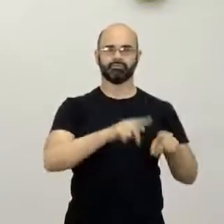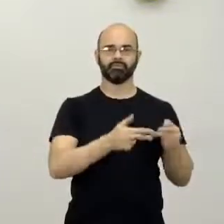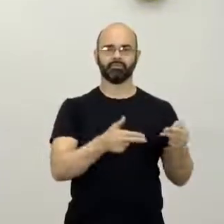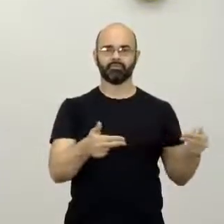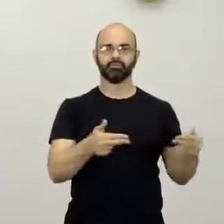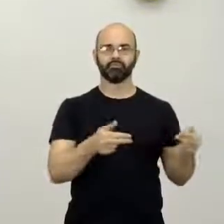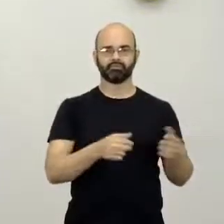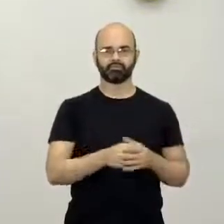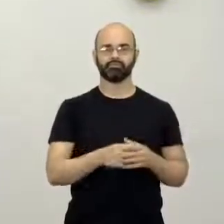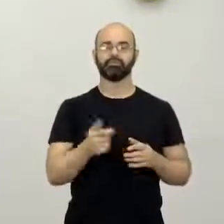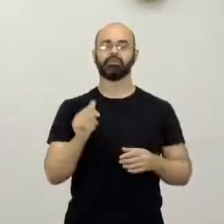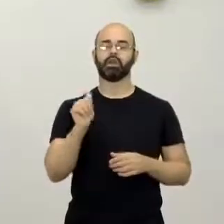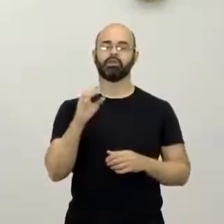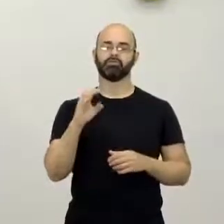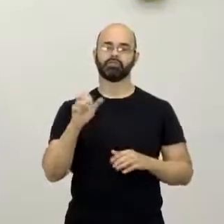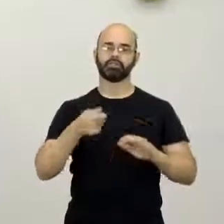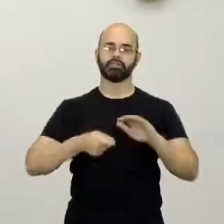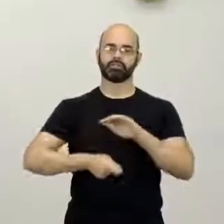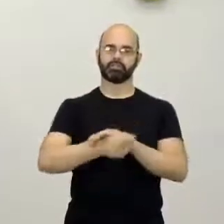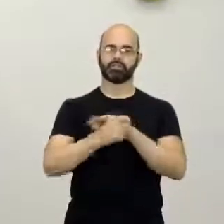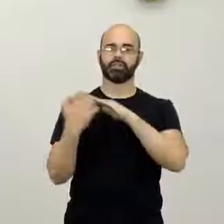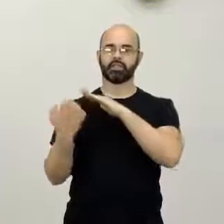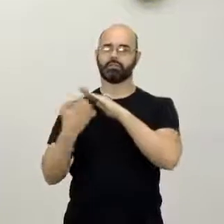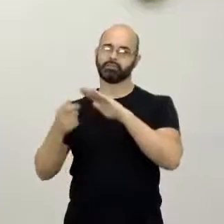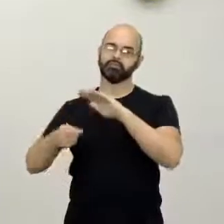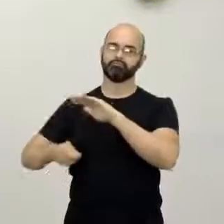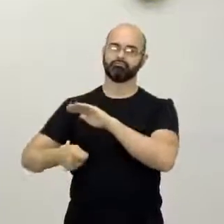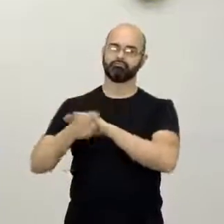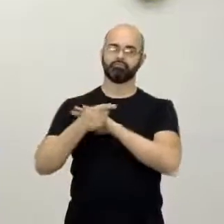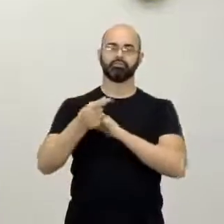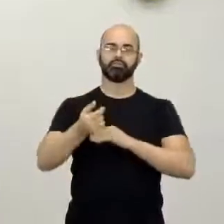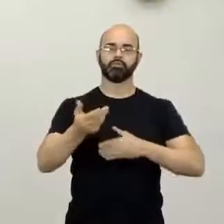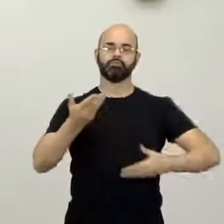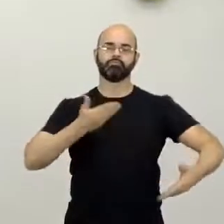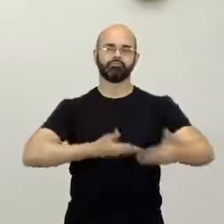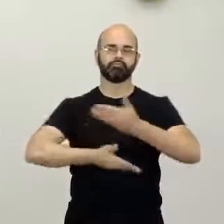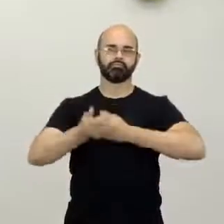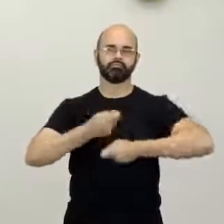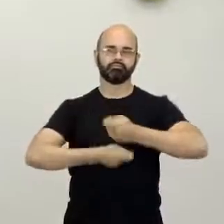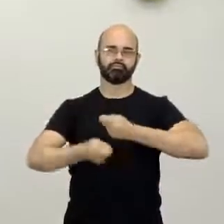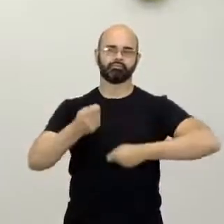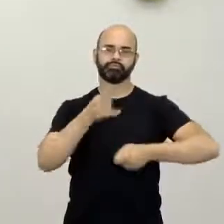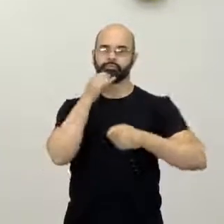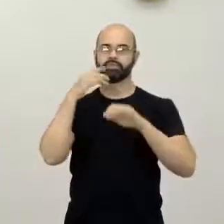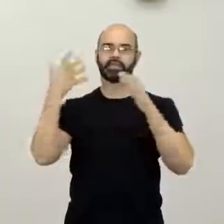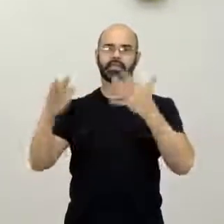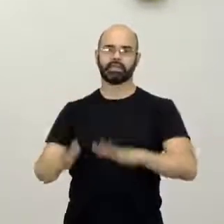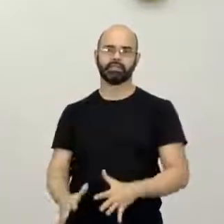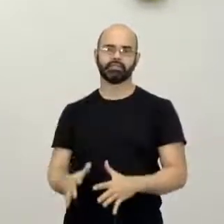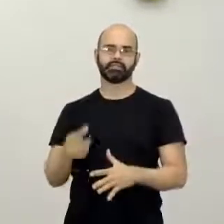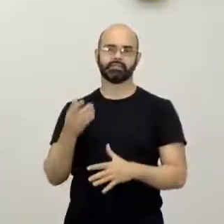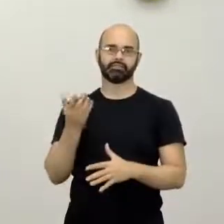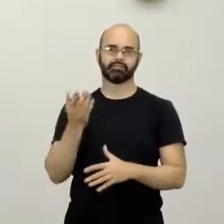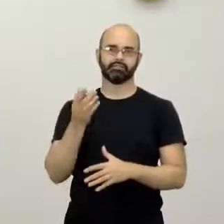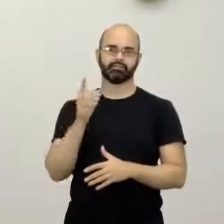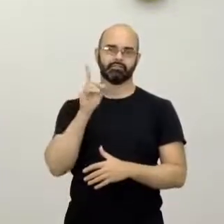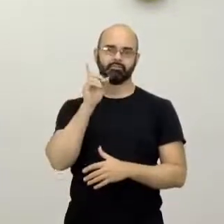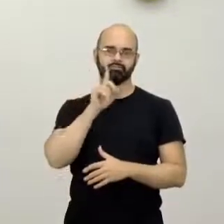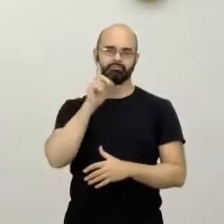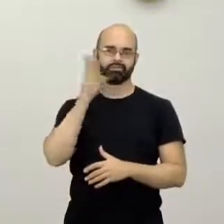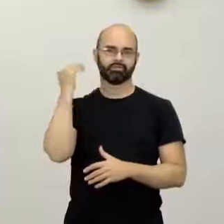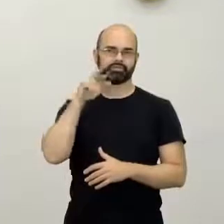ações das empresas movimentam a nossa economia, elas pode gerar uma crise econômica, como aconteceu nos Estados Unidos